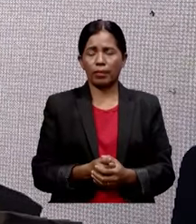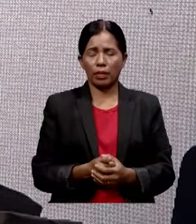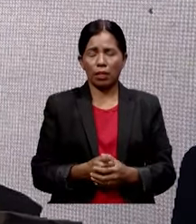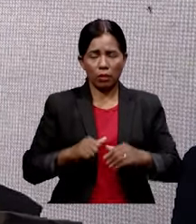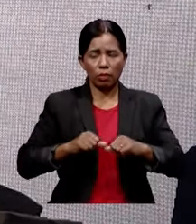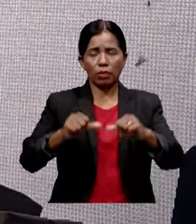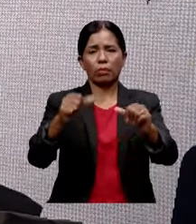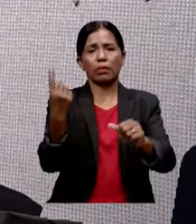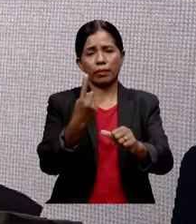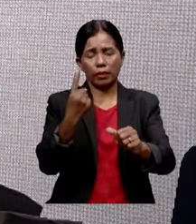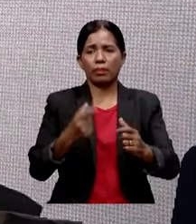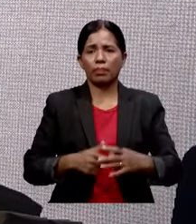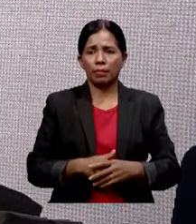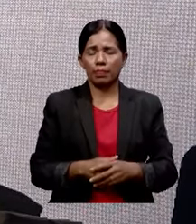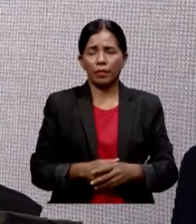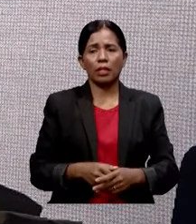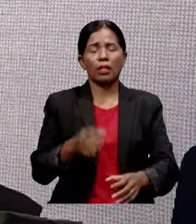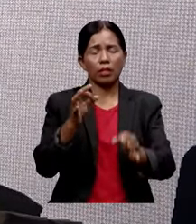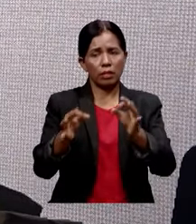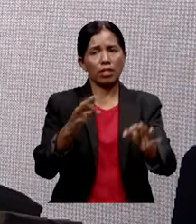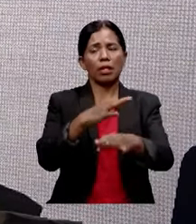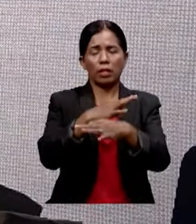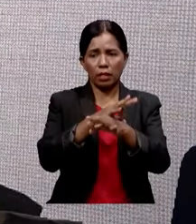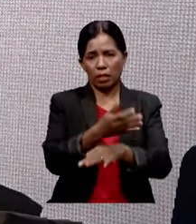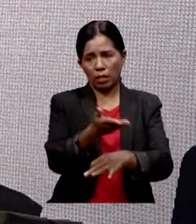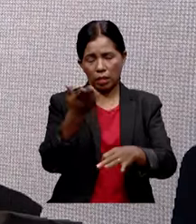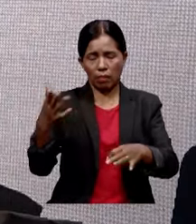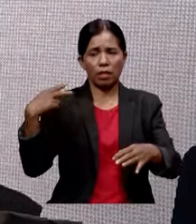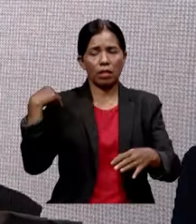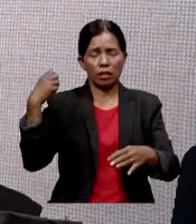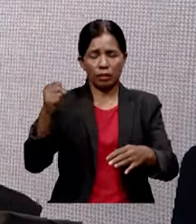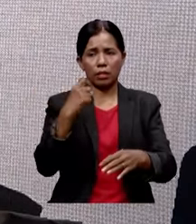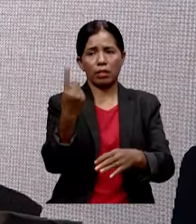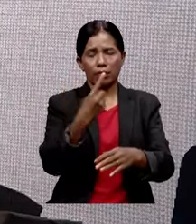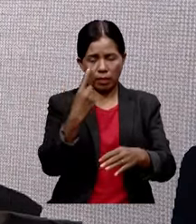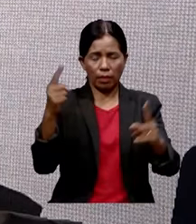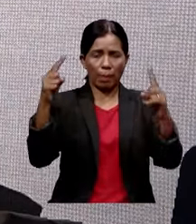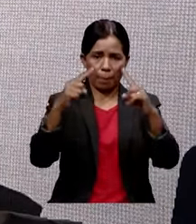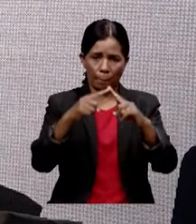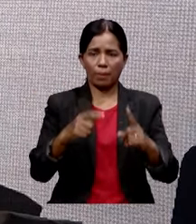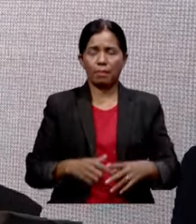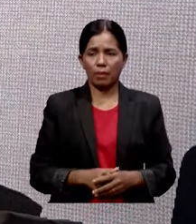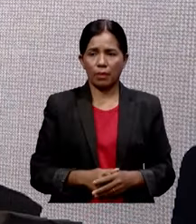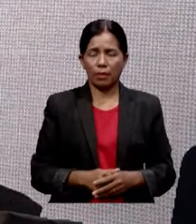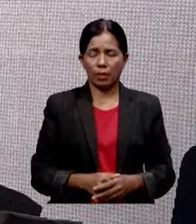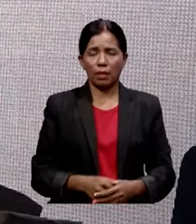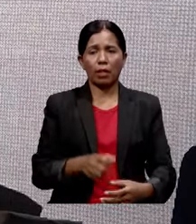Avança no Fatim, mas é dia e Menequimide no Fatim. É